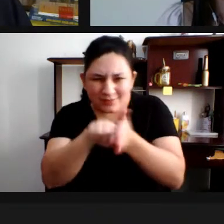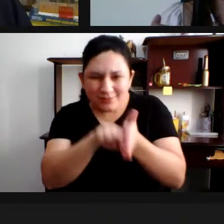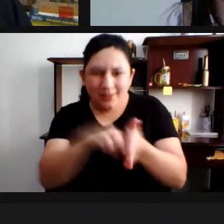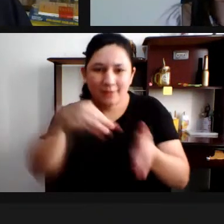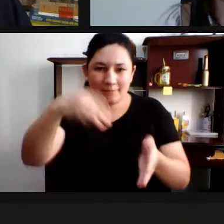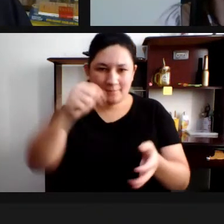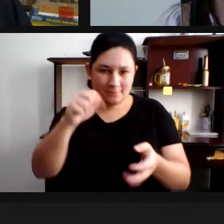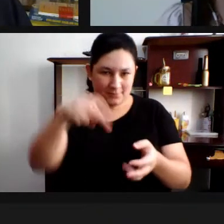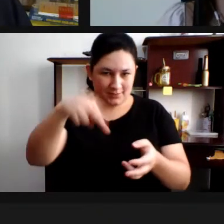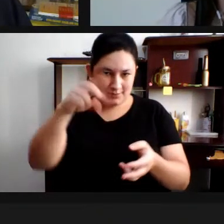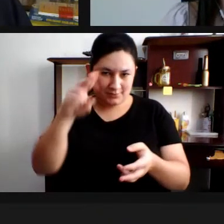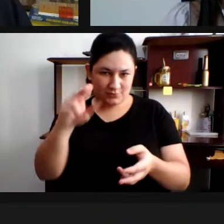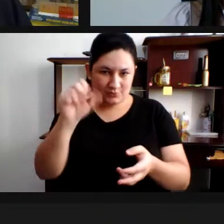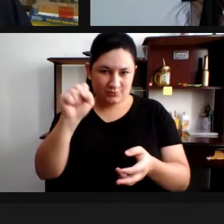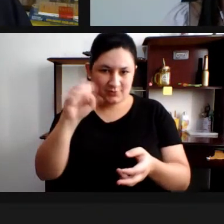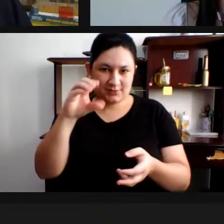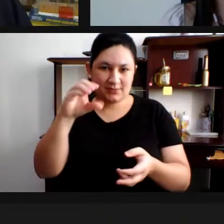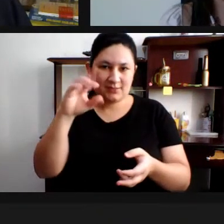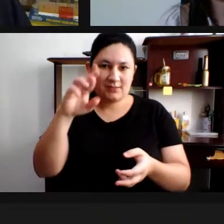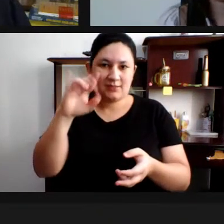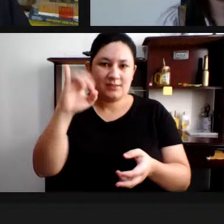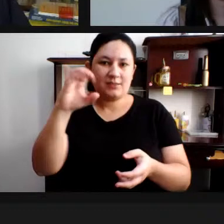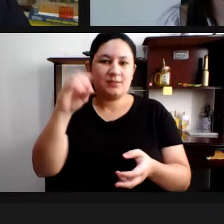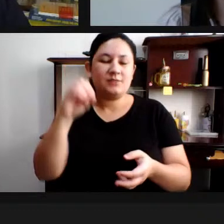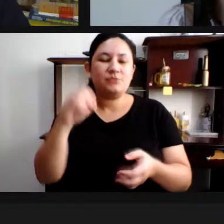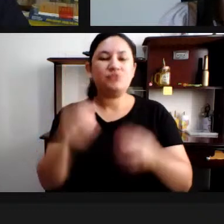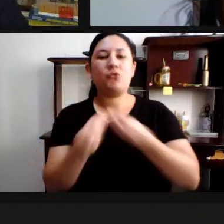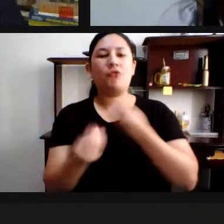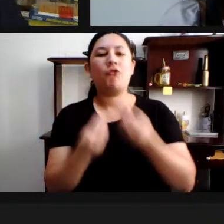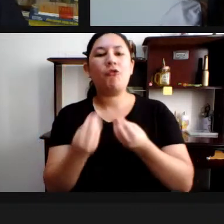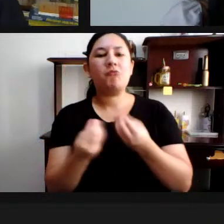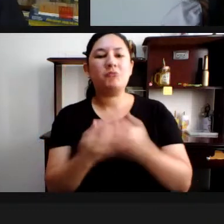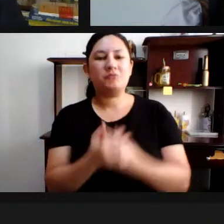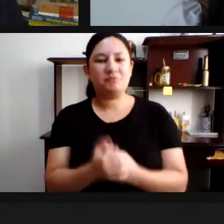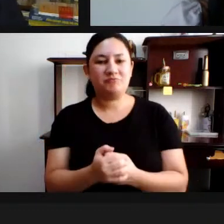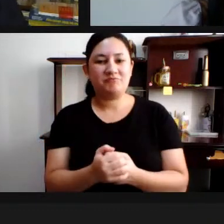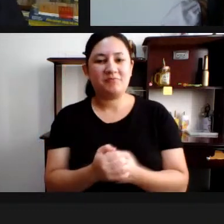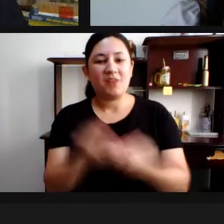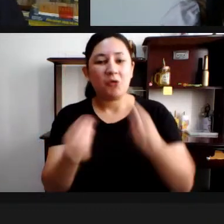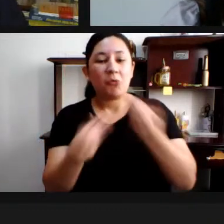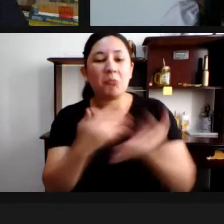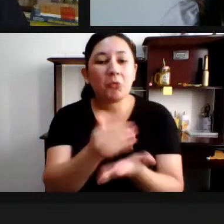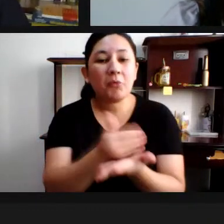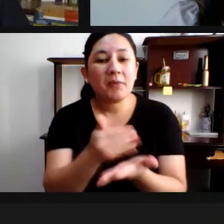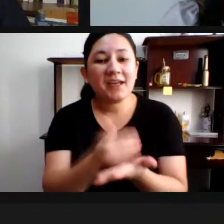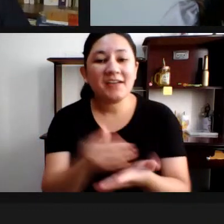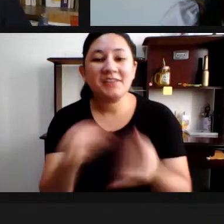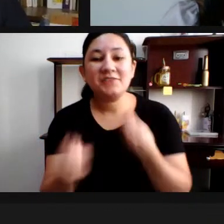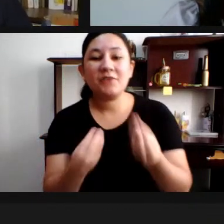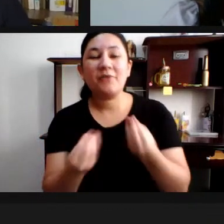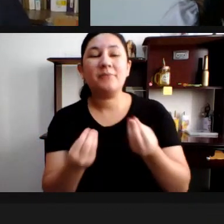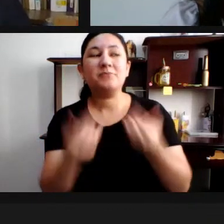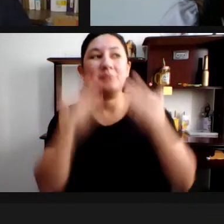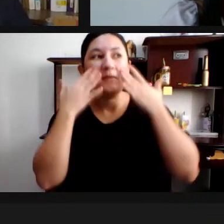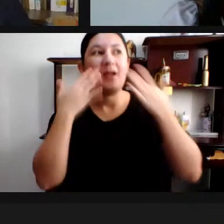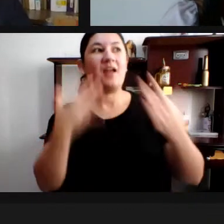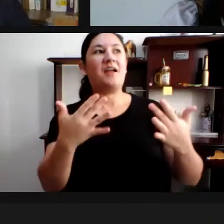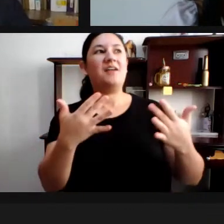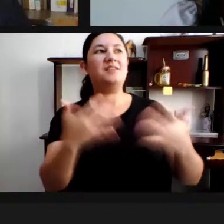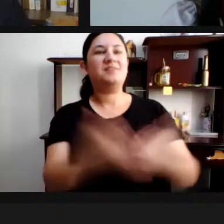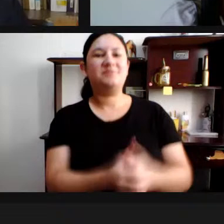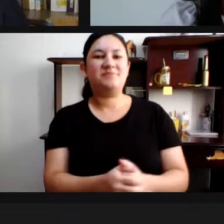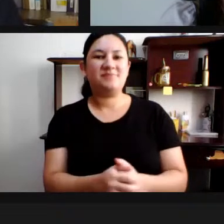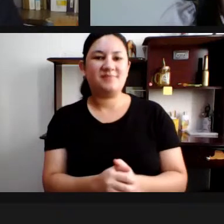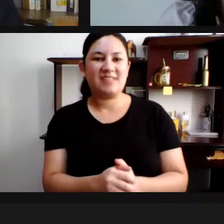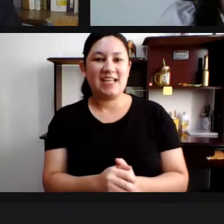como encarar esse tipo de dado olha Breno é uma pergunta boa